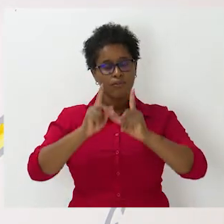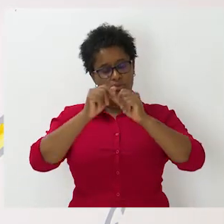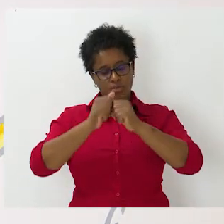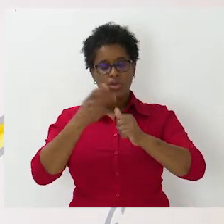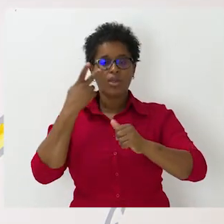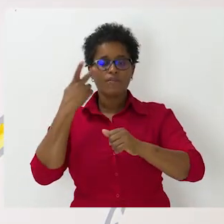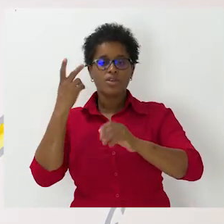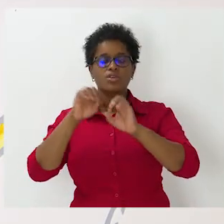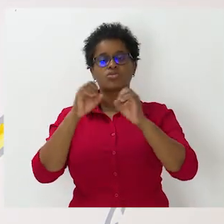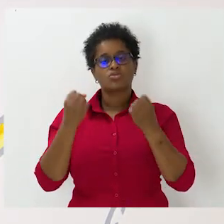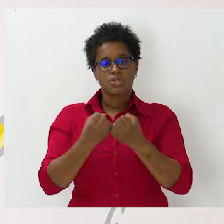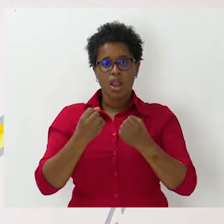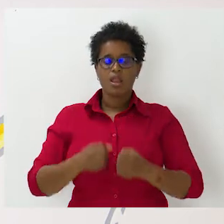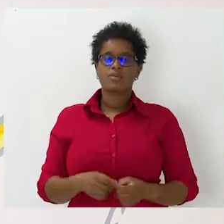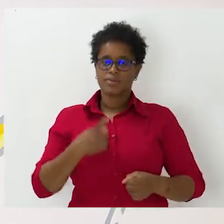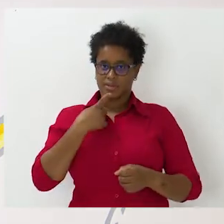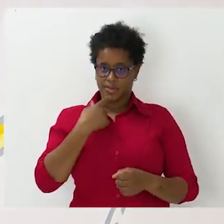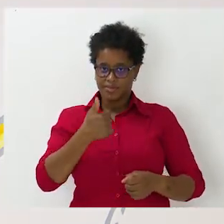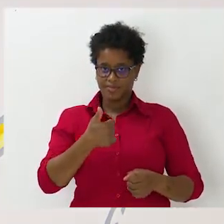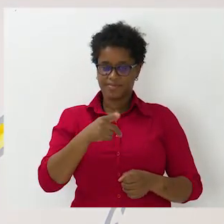da vida social. Ok?